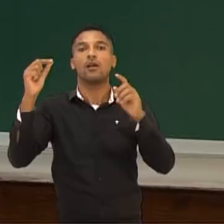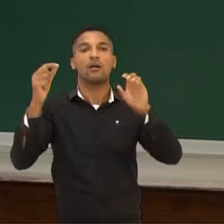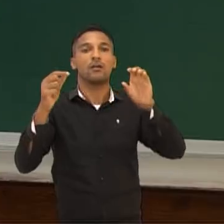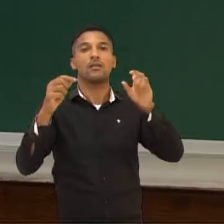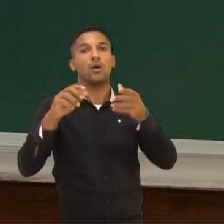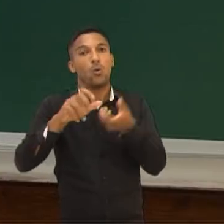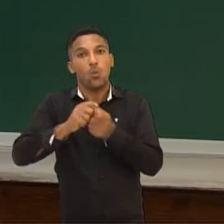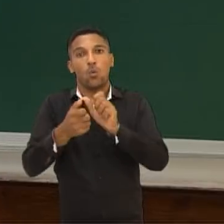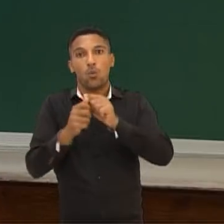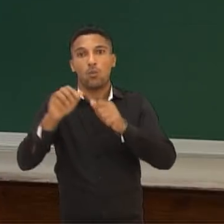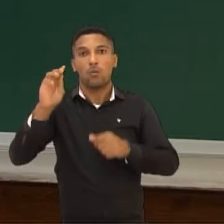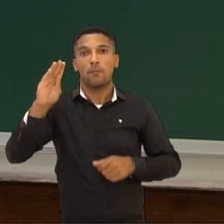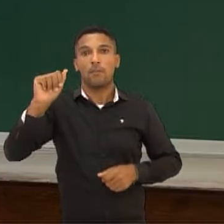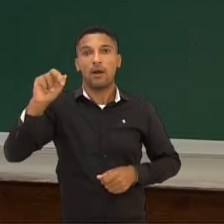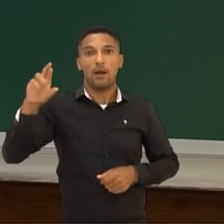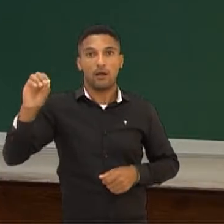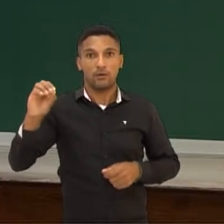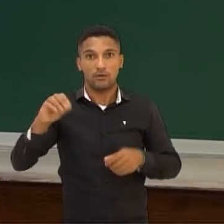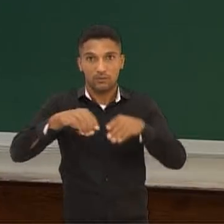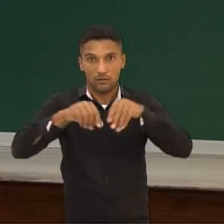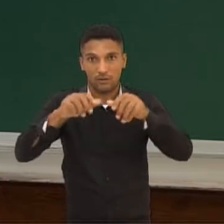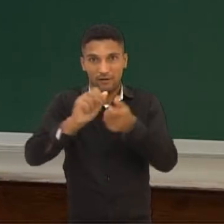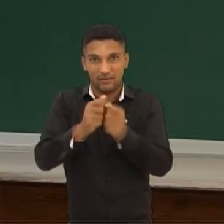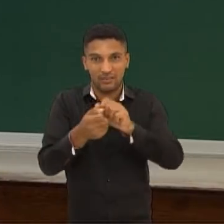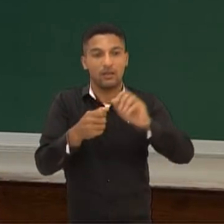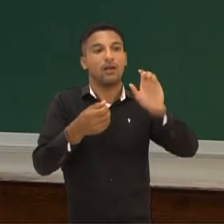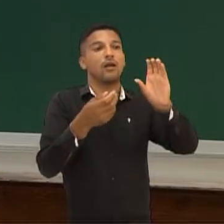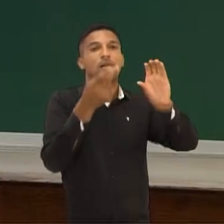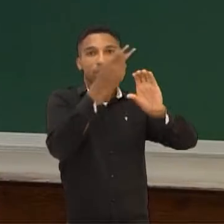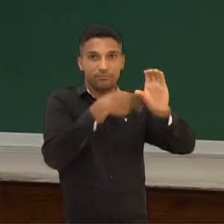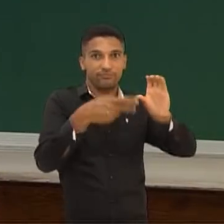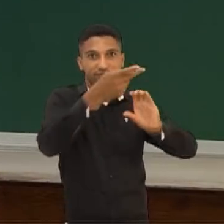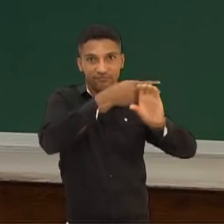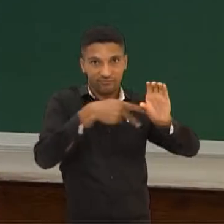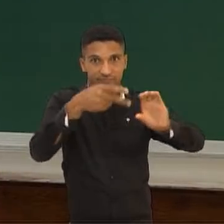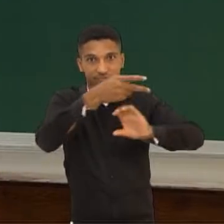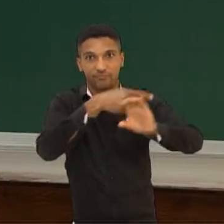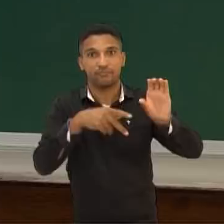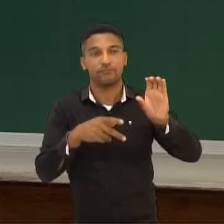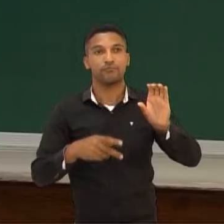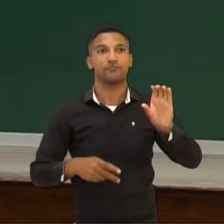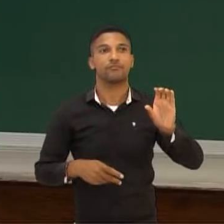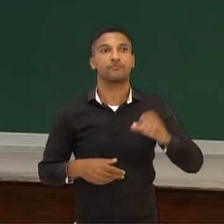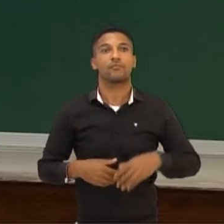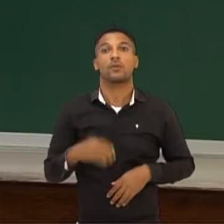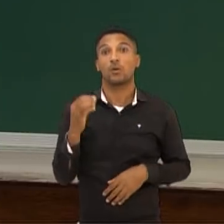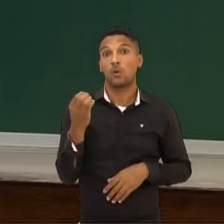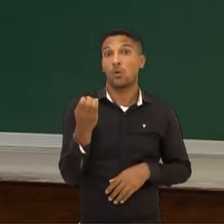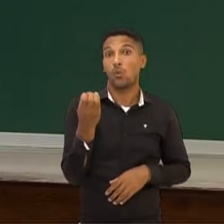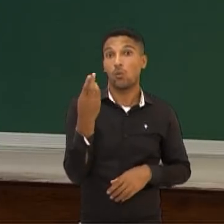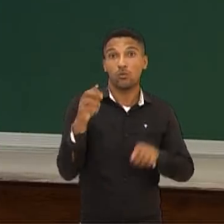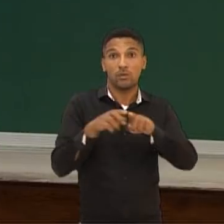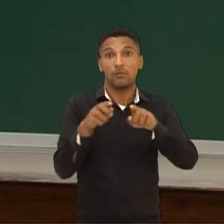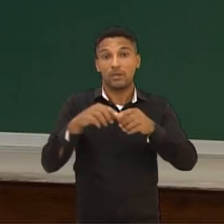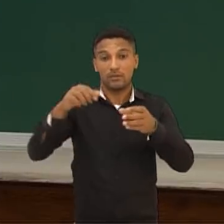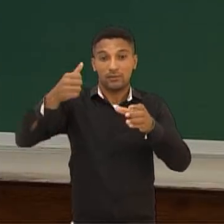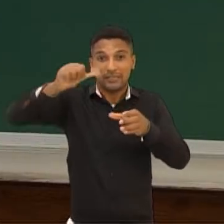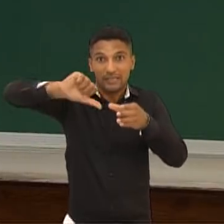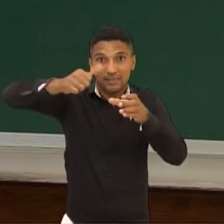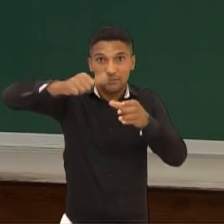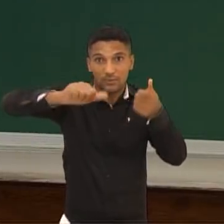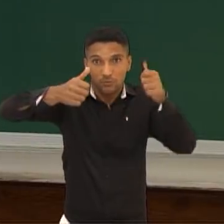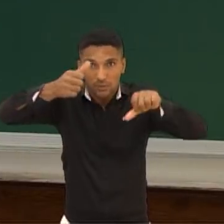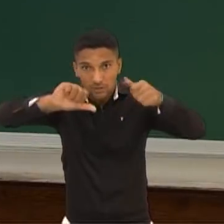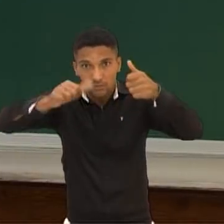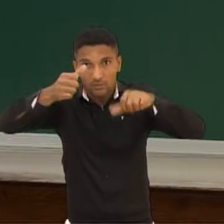né? Outros elementos da natureza para criar essas tintas. Ou pode ser também elementos químicos também. Então, o pigmento é o